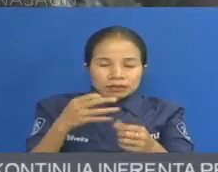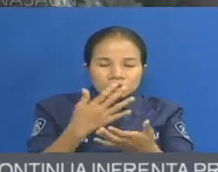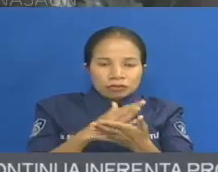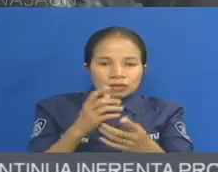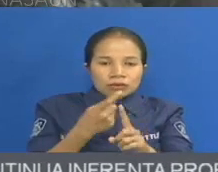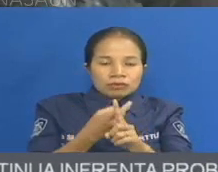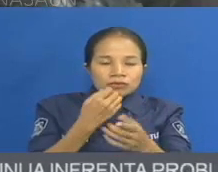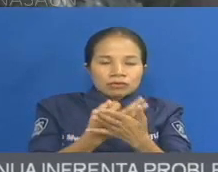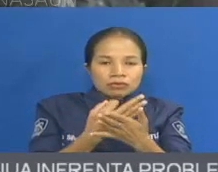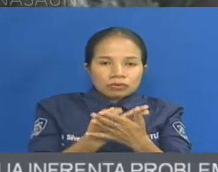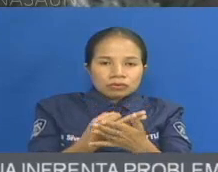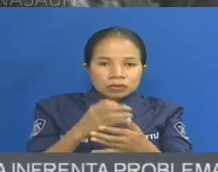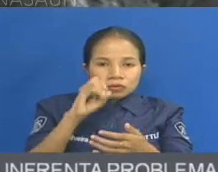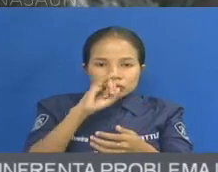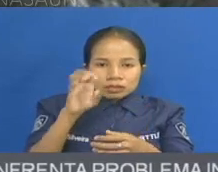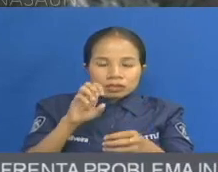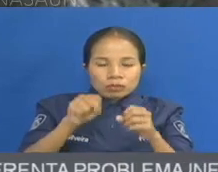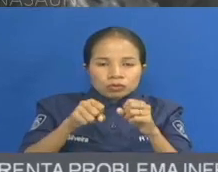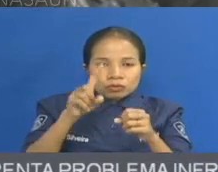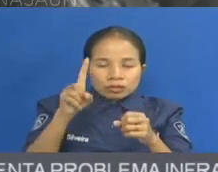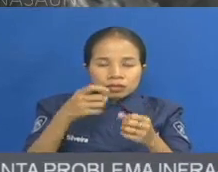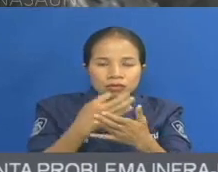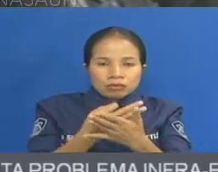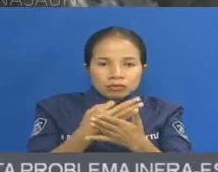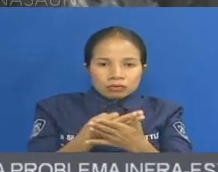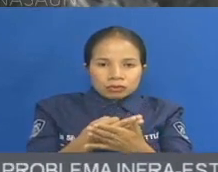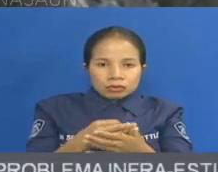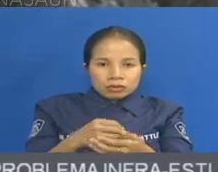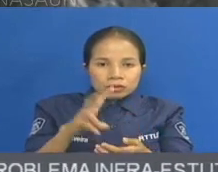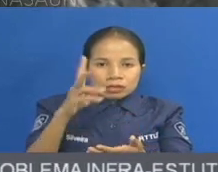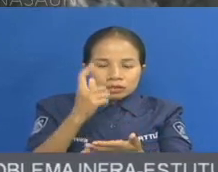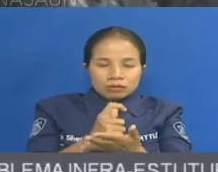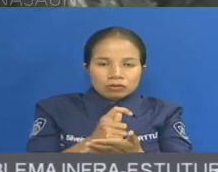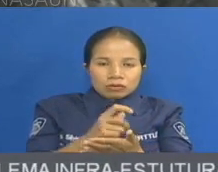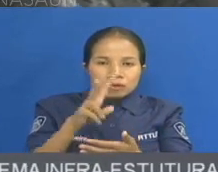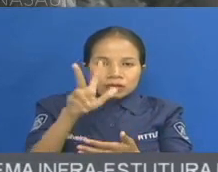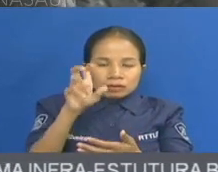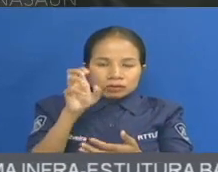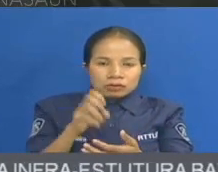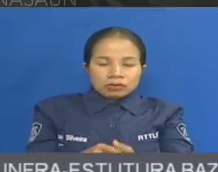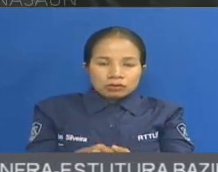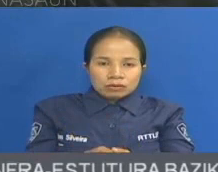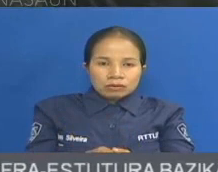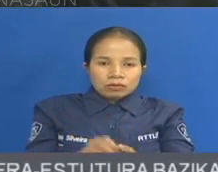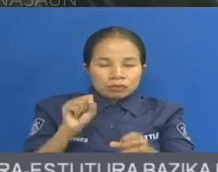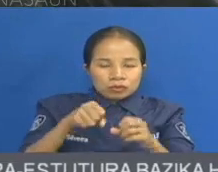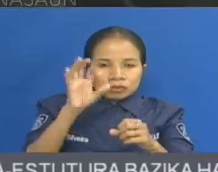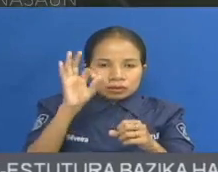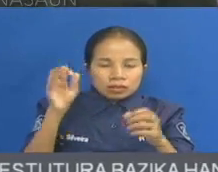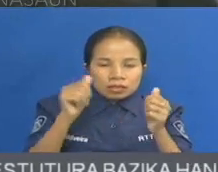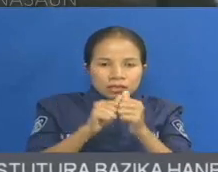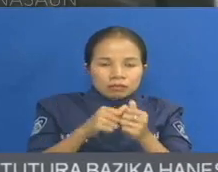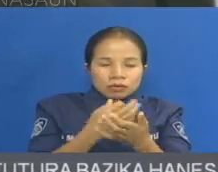sosaho orçamento estado kada motorizada ida hofolin dólar Rihun Rua atus tolu nebe motorizada siane